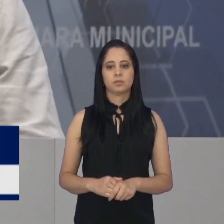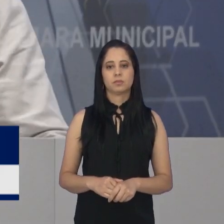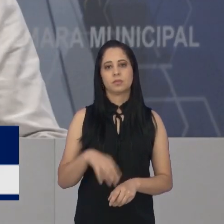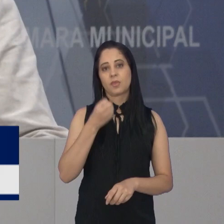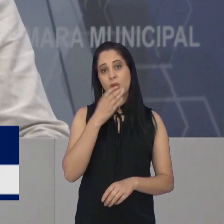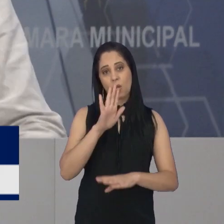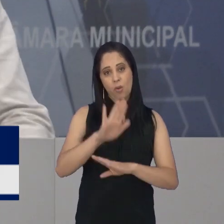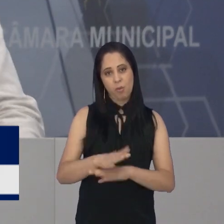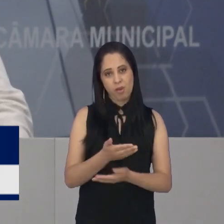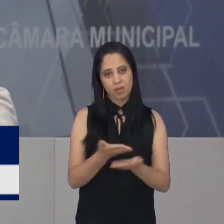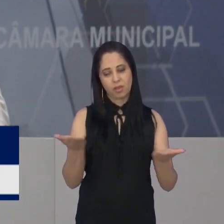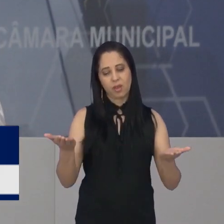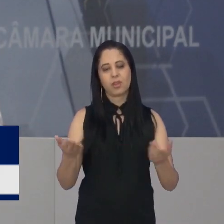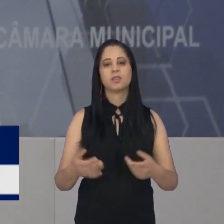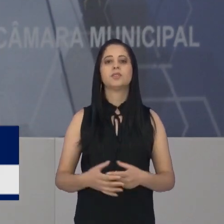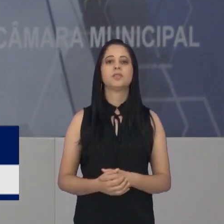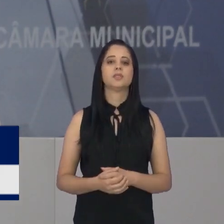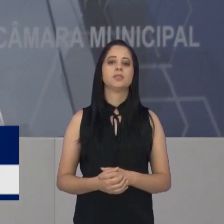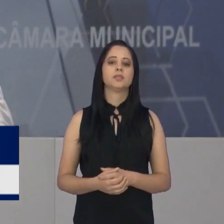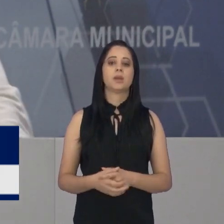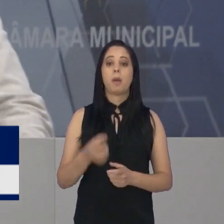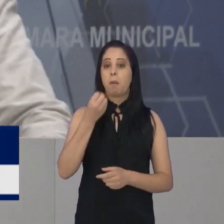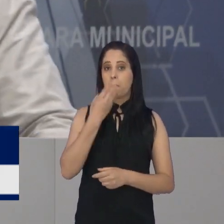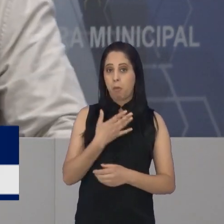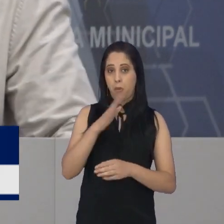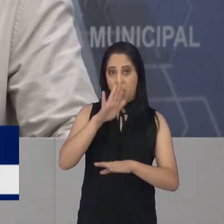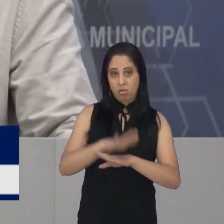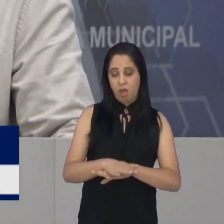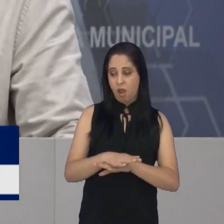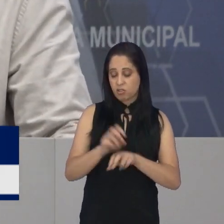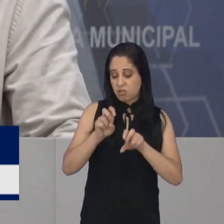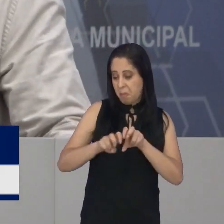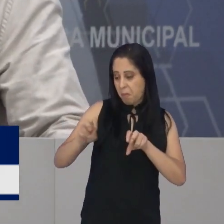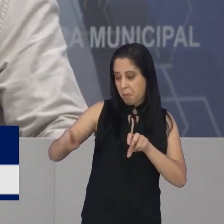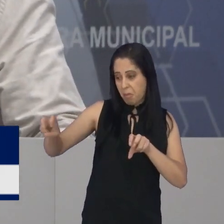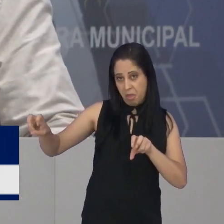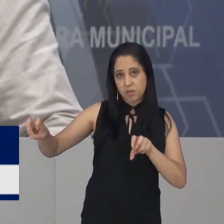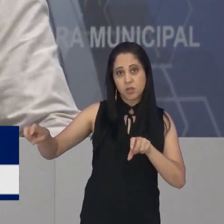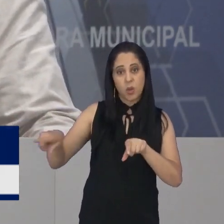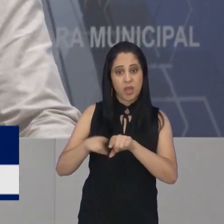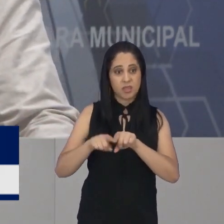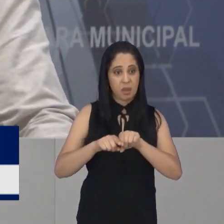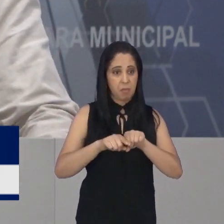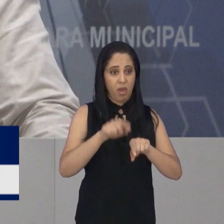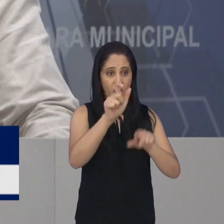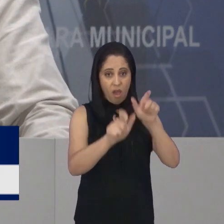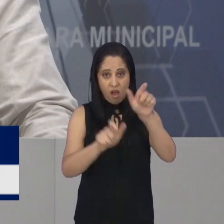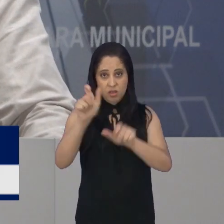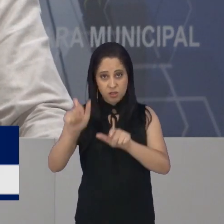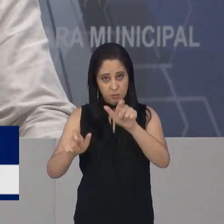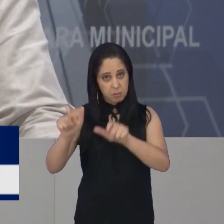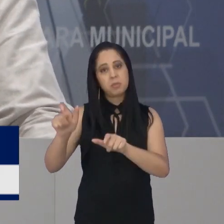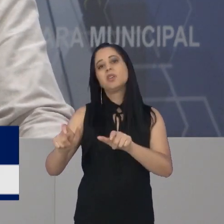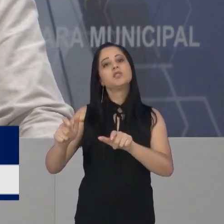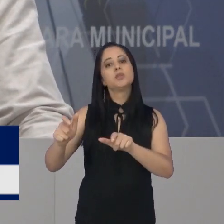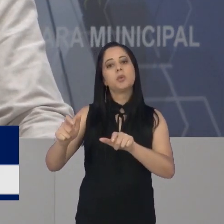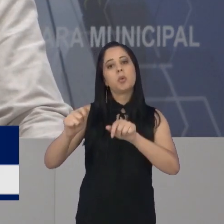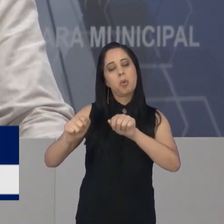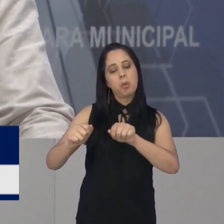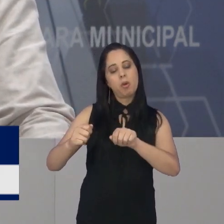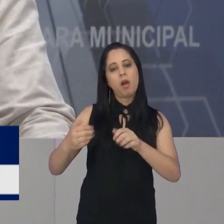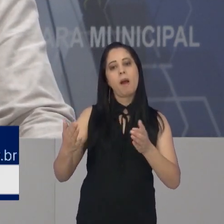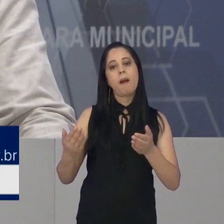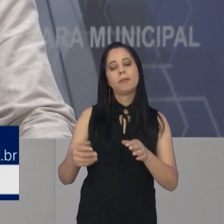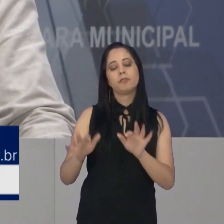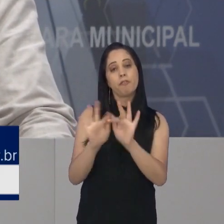Boa tarde a todos, boa tarde à mesa, boa tarde aos convidados aqui, os parentes do seu Homero.